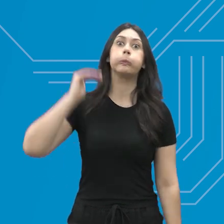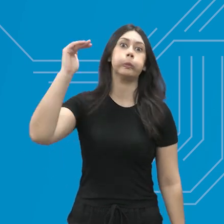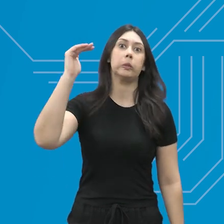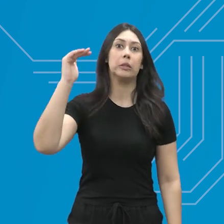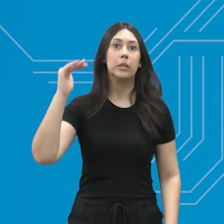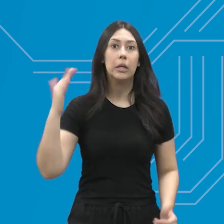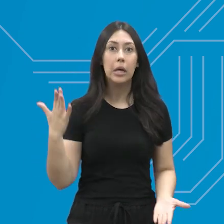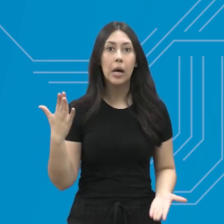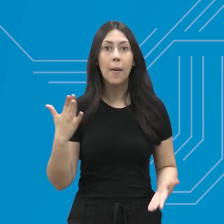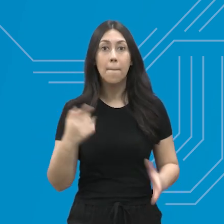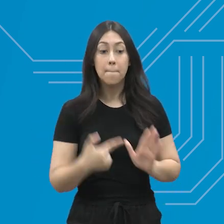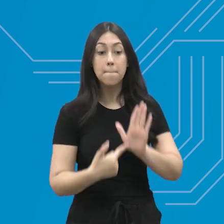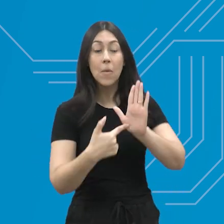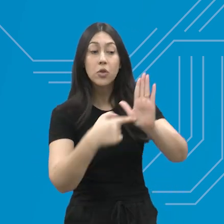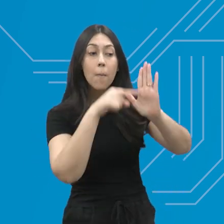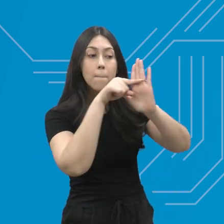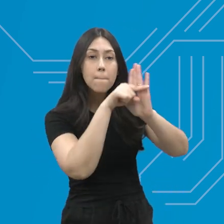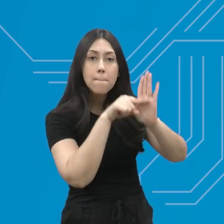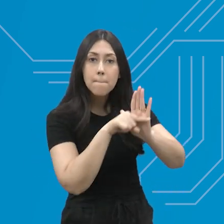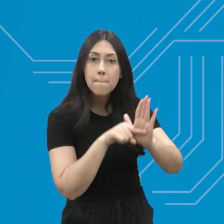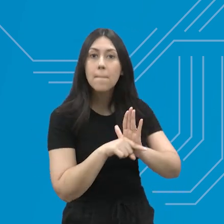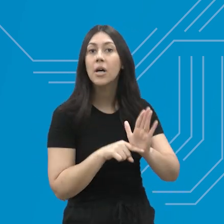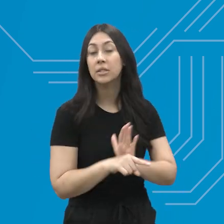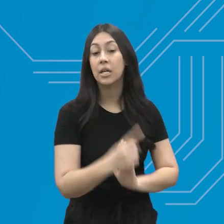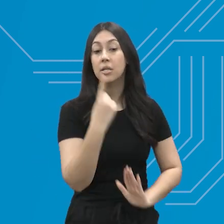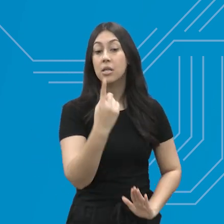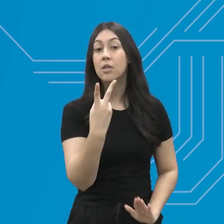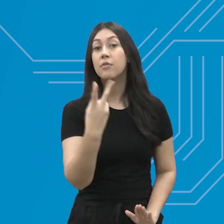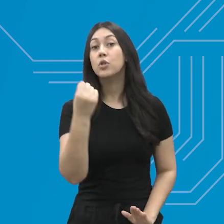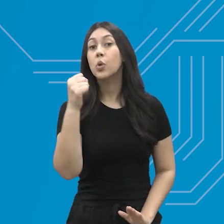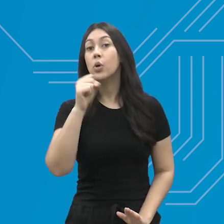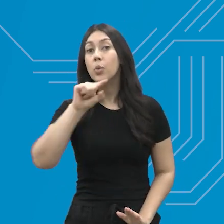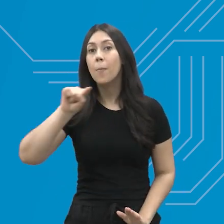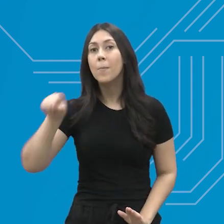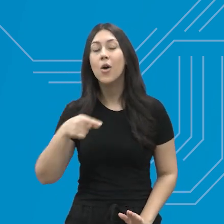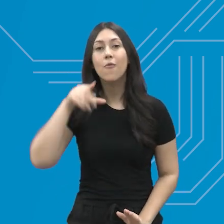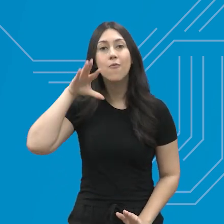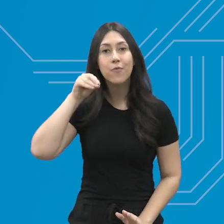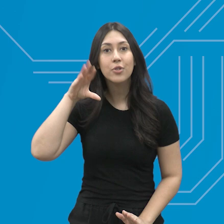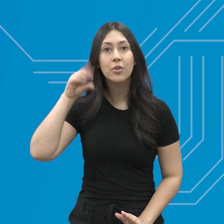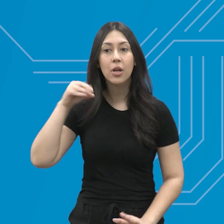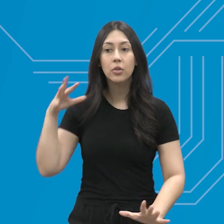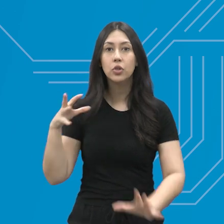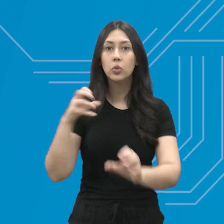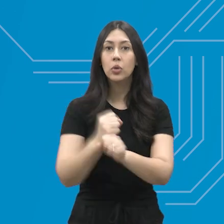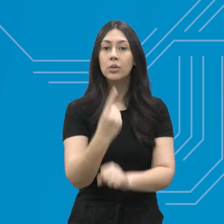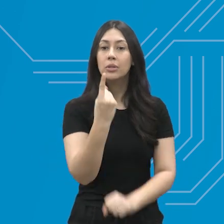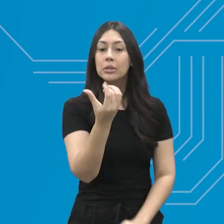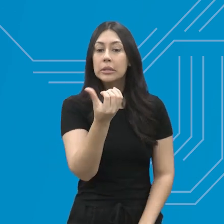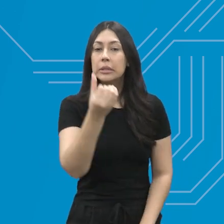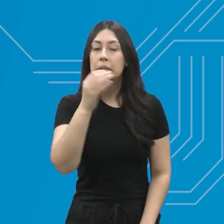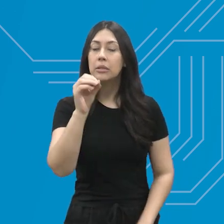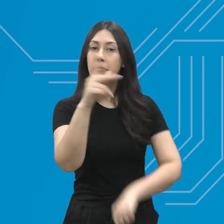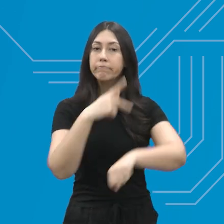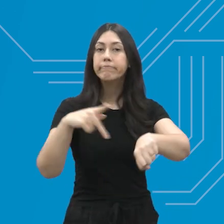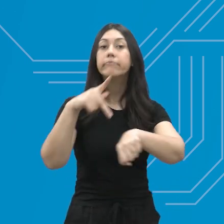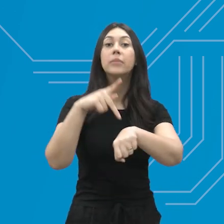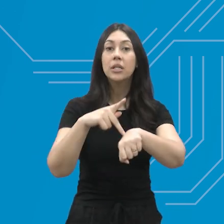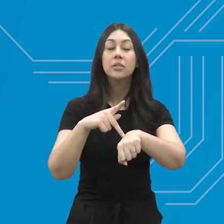A conclusão é de um estudo que ouviu 128 mil funcionários de 160